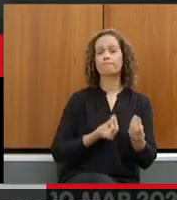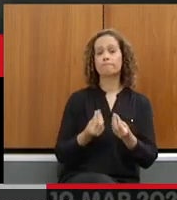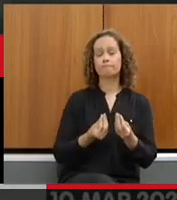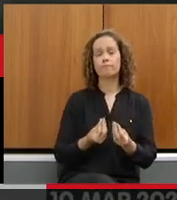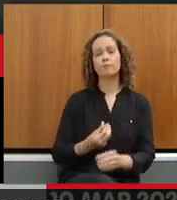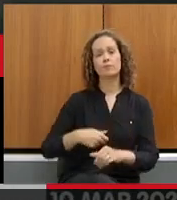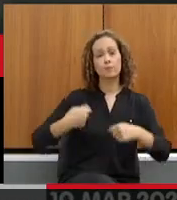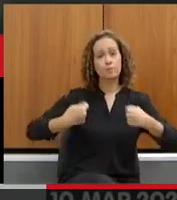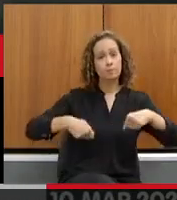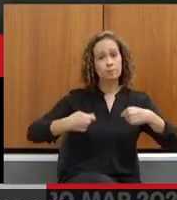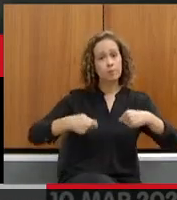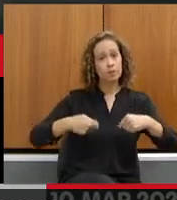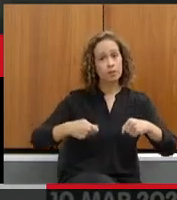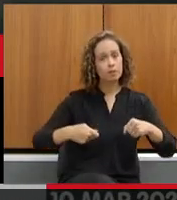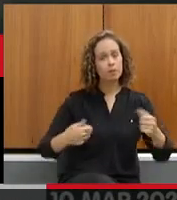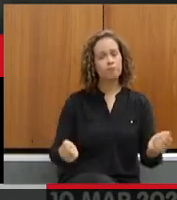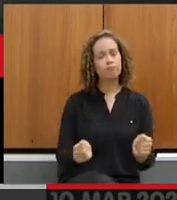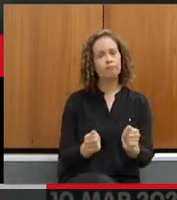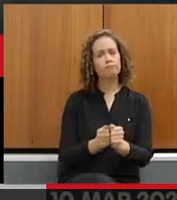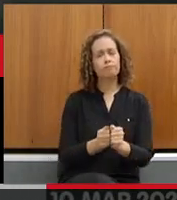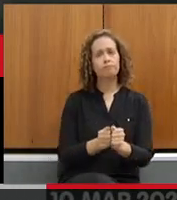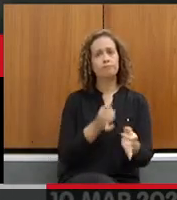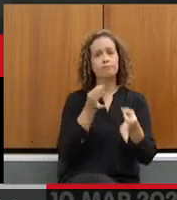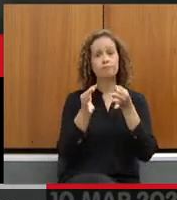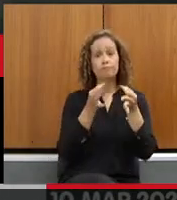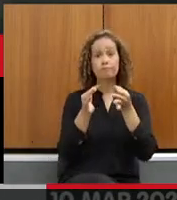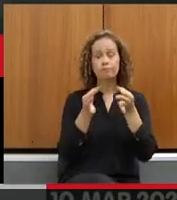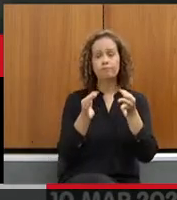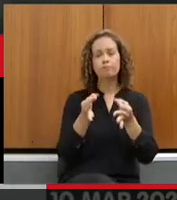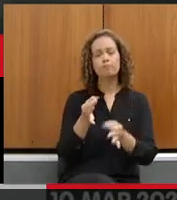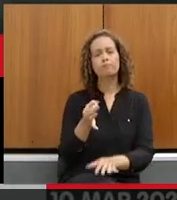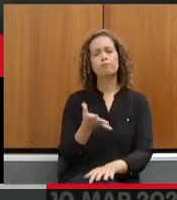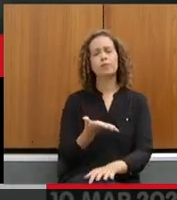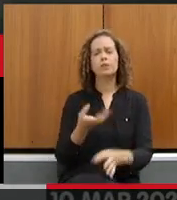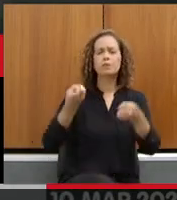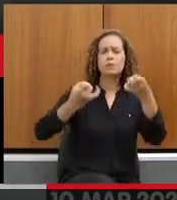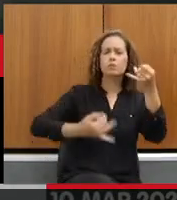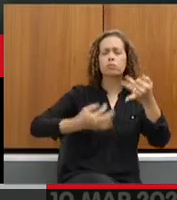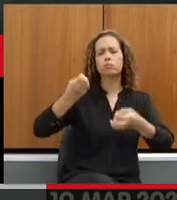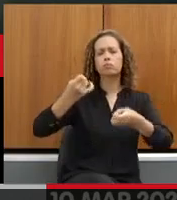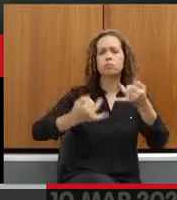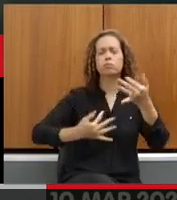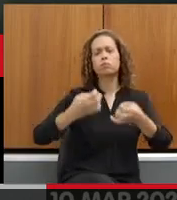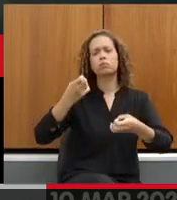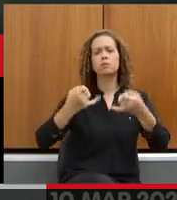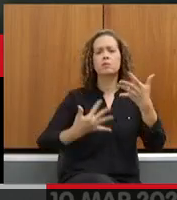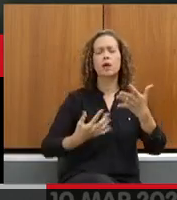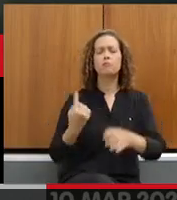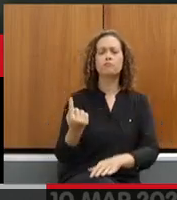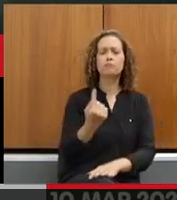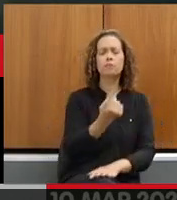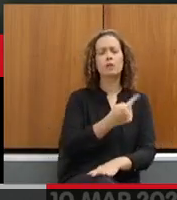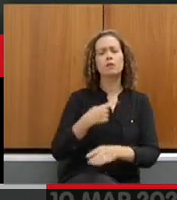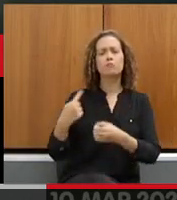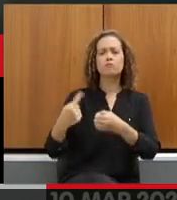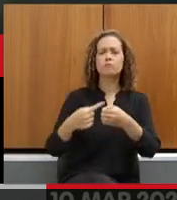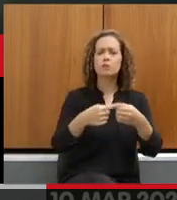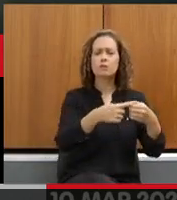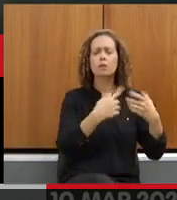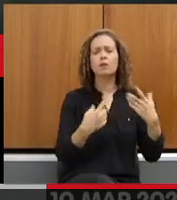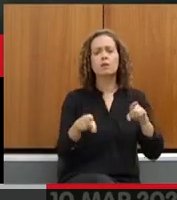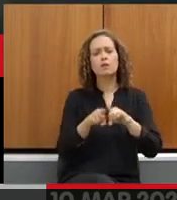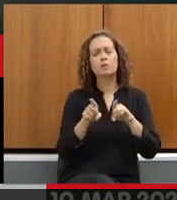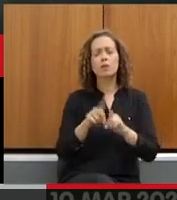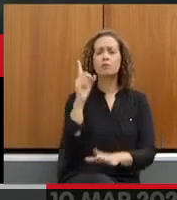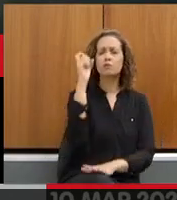participação e da possibilidade de trazer um pouco do histórico de cada uma das suas cidades de cada uma